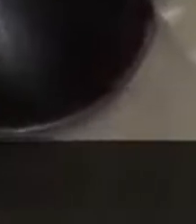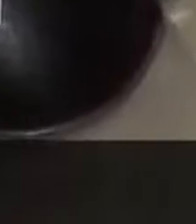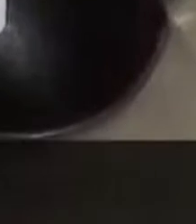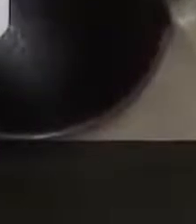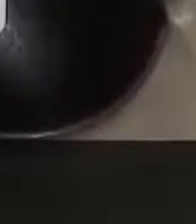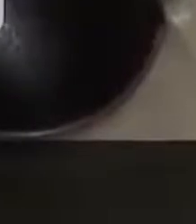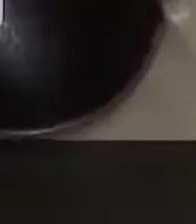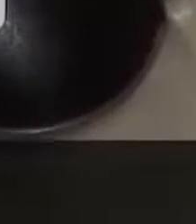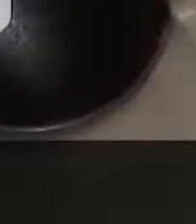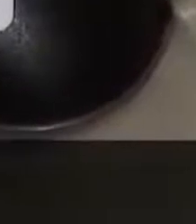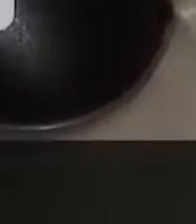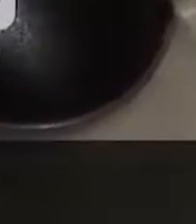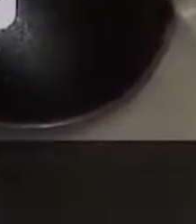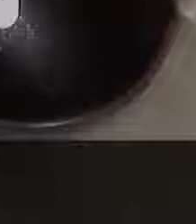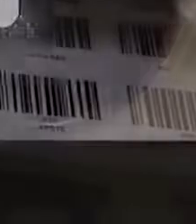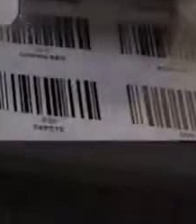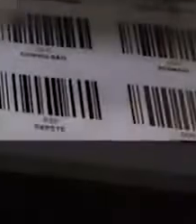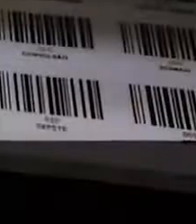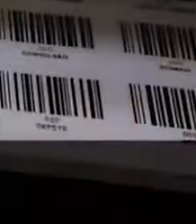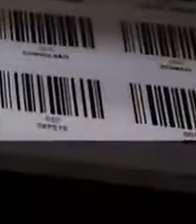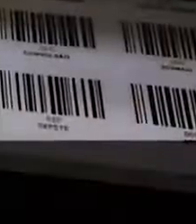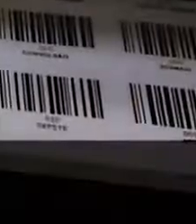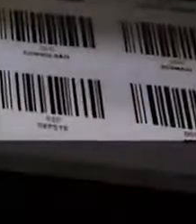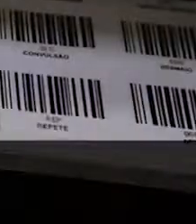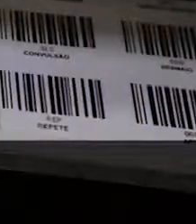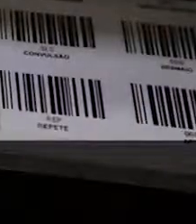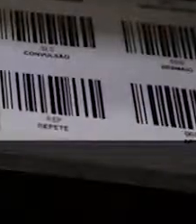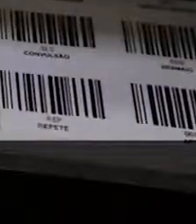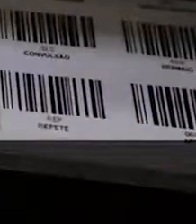sangue é doar vida.